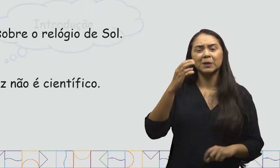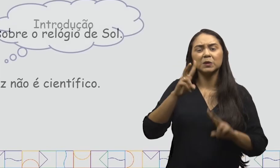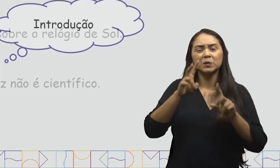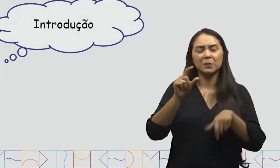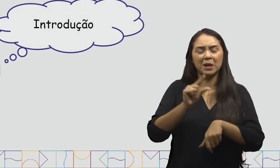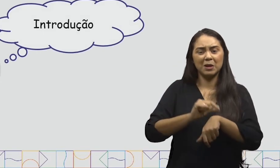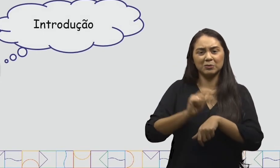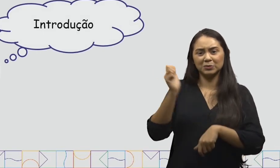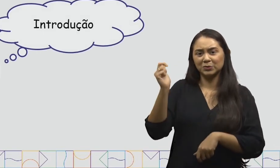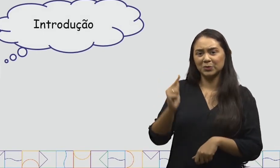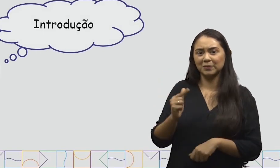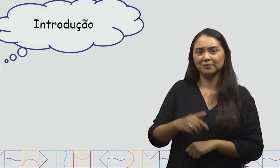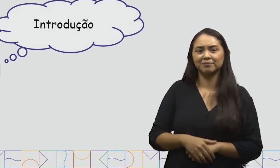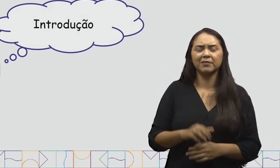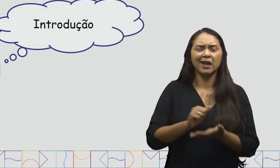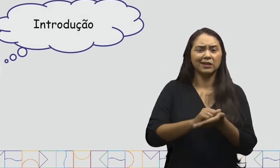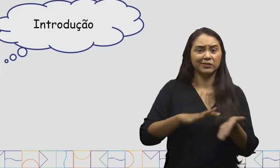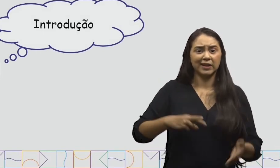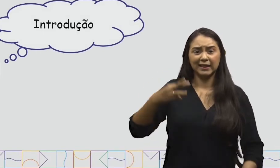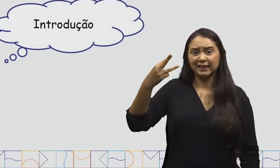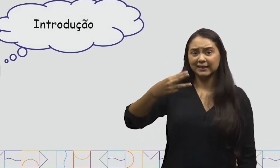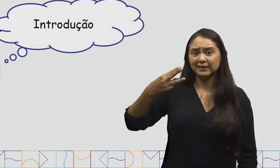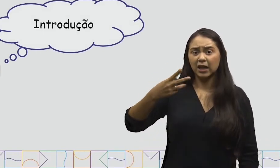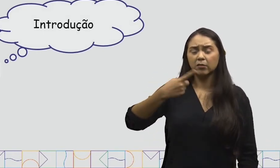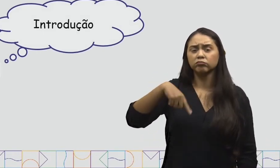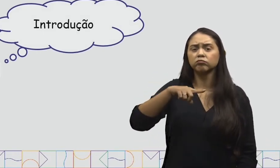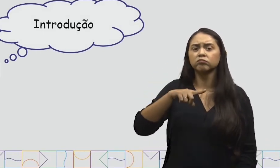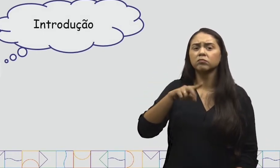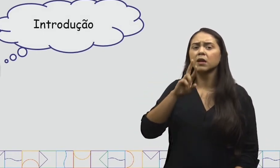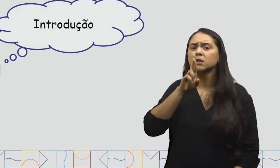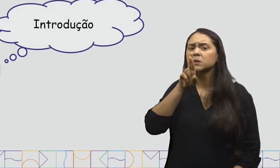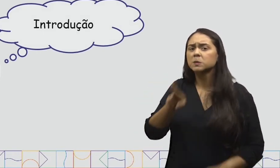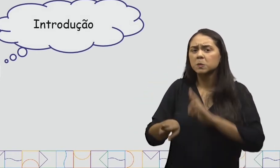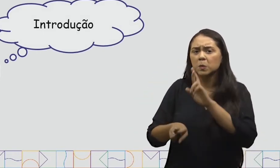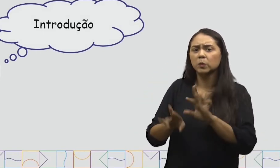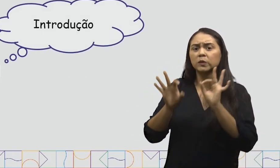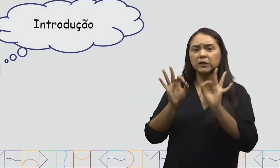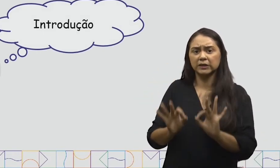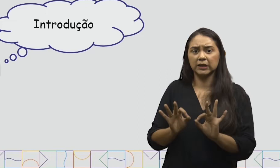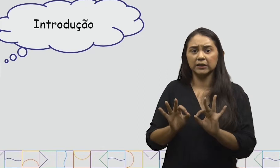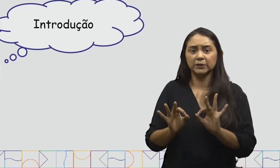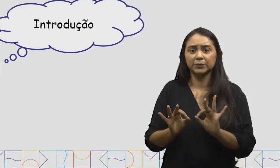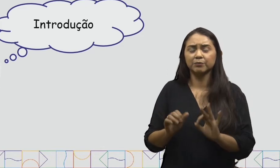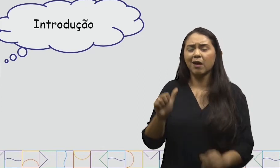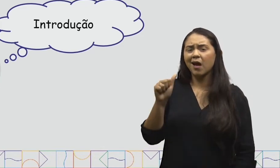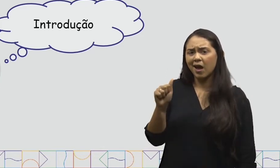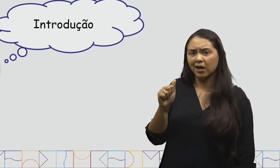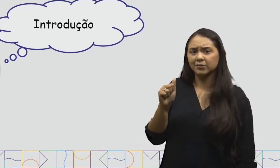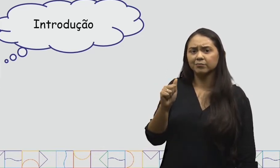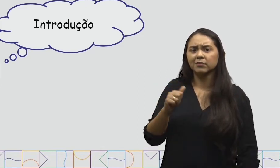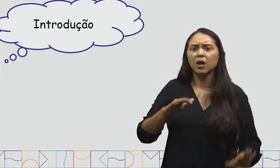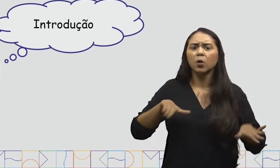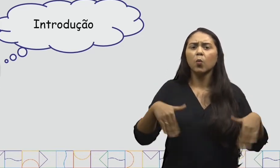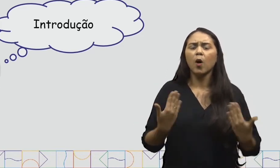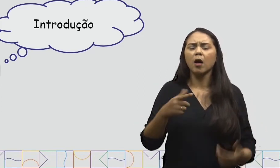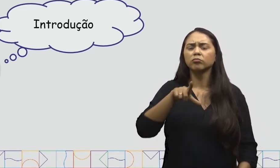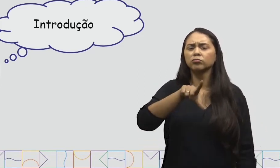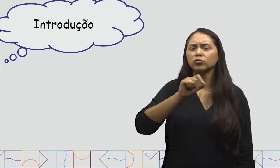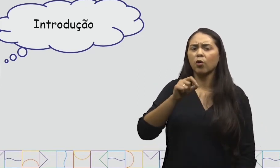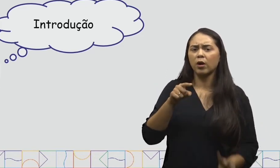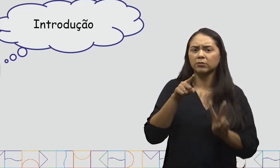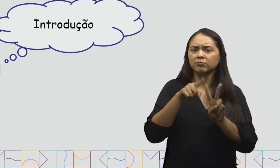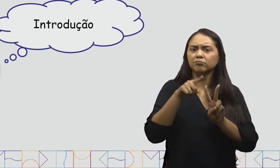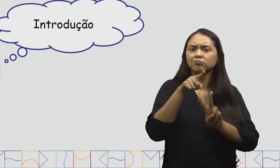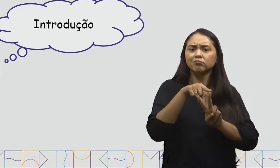de sol. Atividade número 3. Responda corretamente. Letra A. Qual das opções abaixo